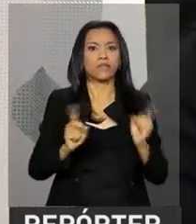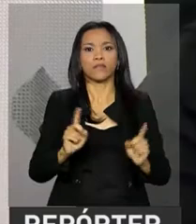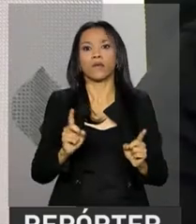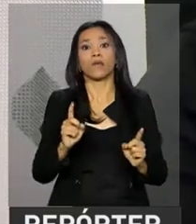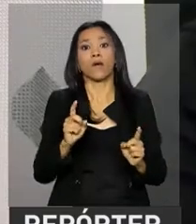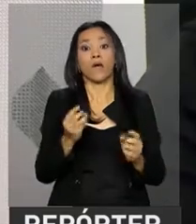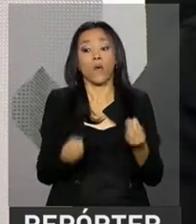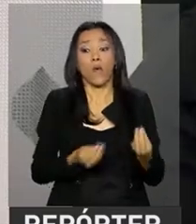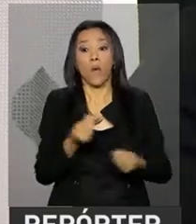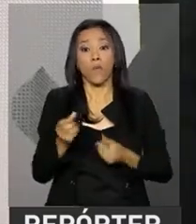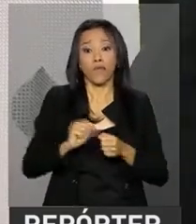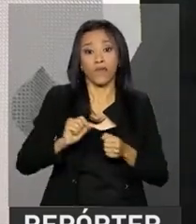fazer isso é um protocolo